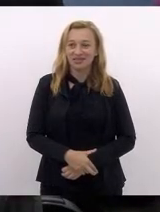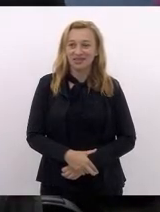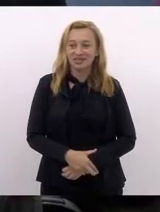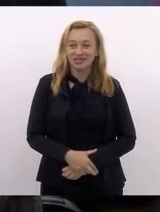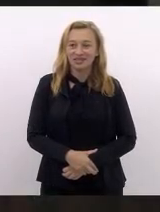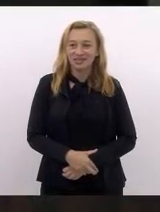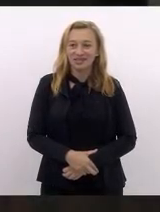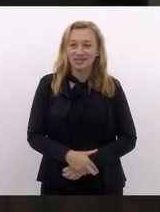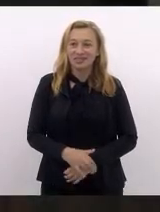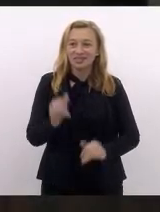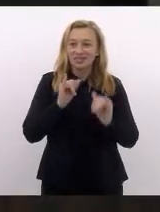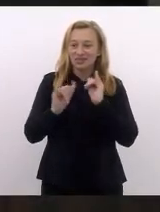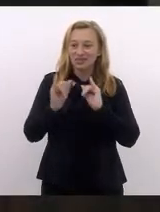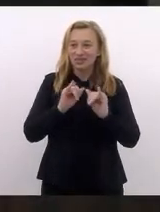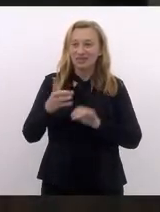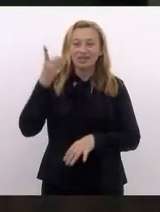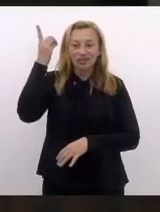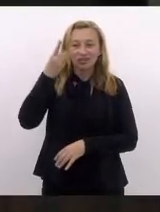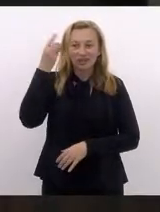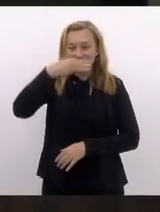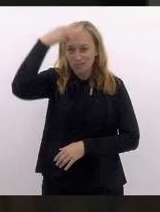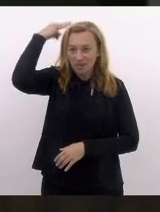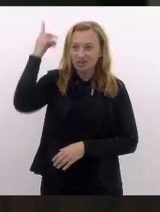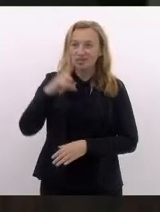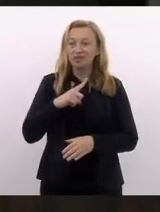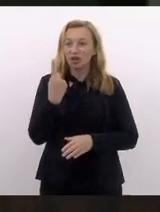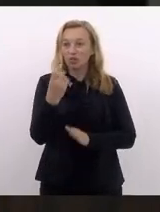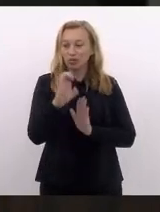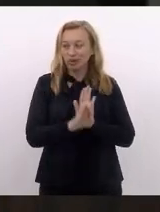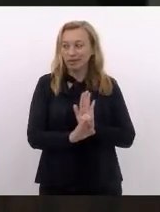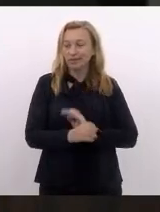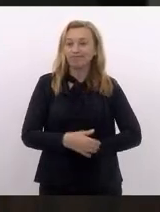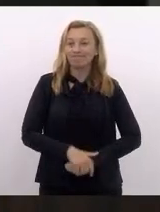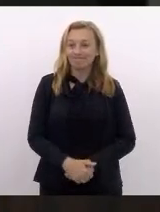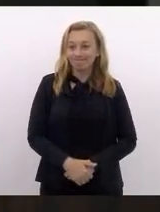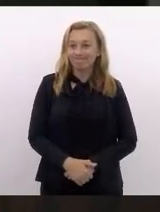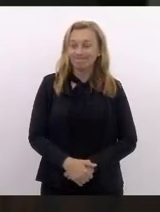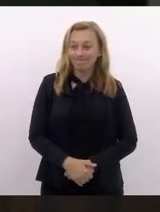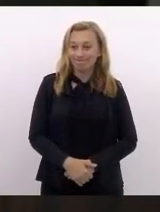a série formado deputado mas que a uma emenda à